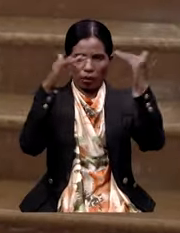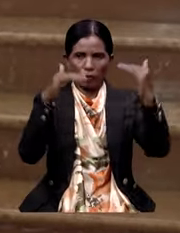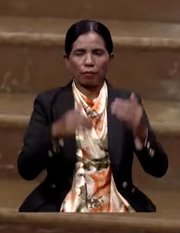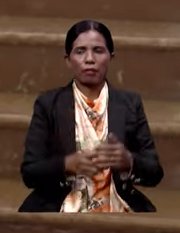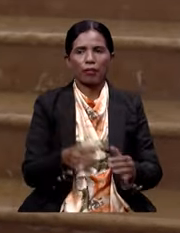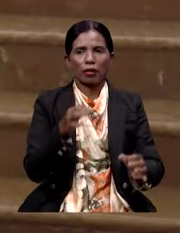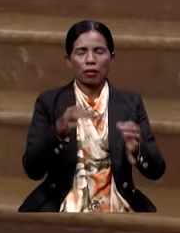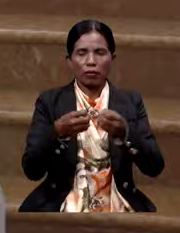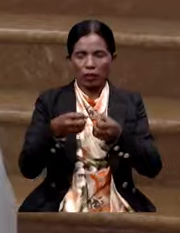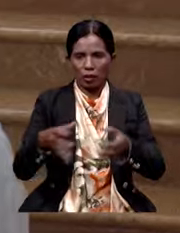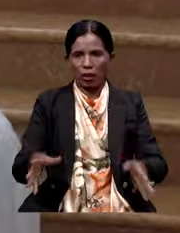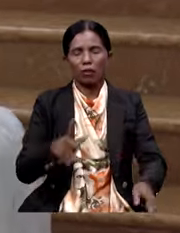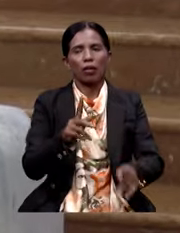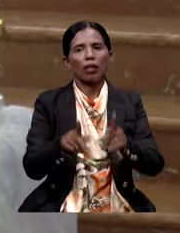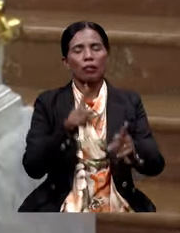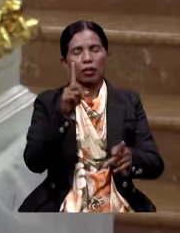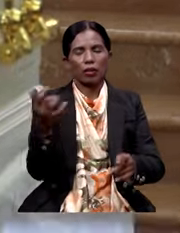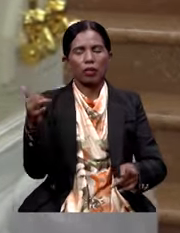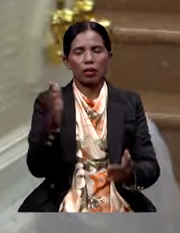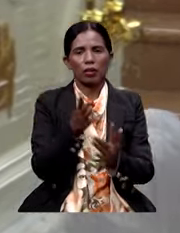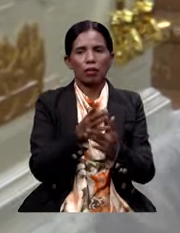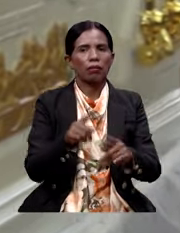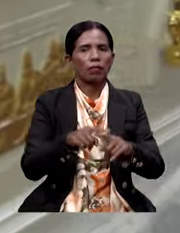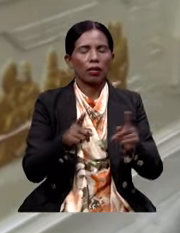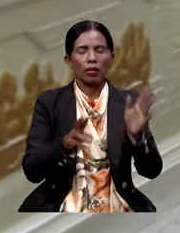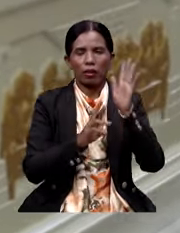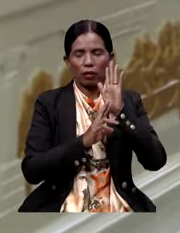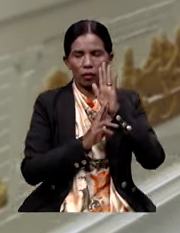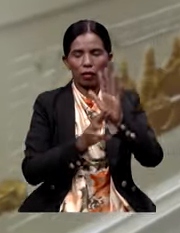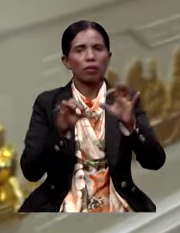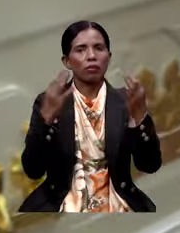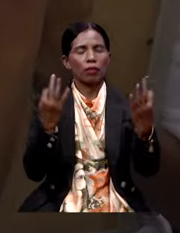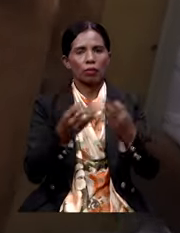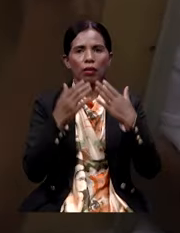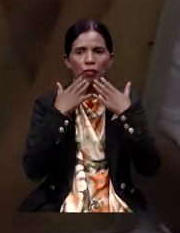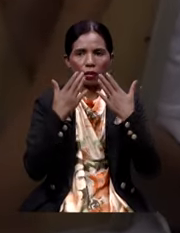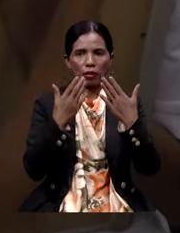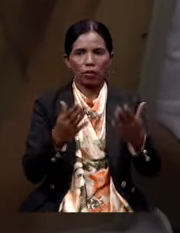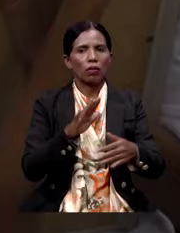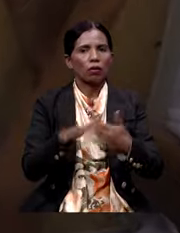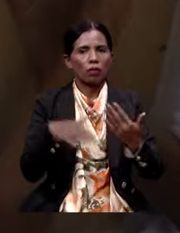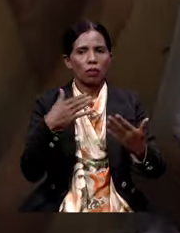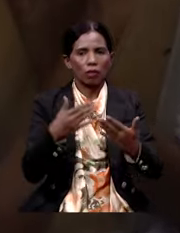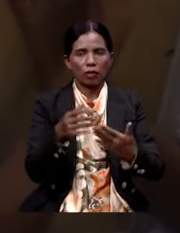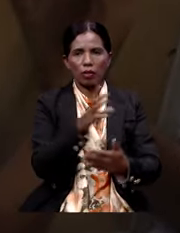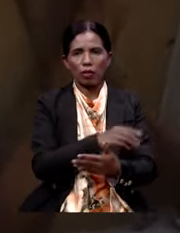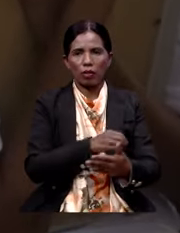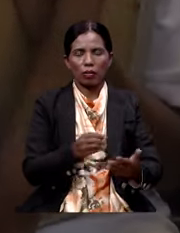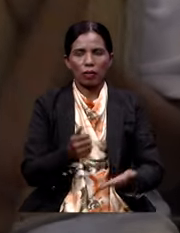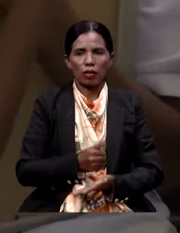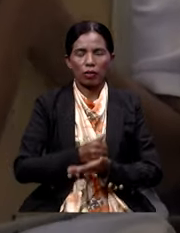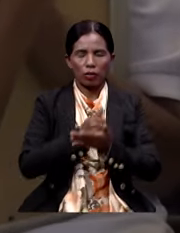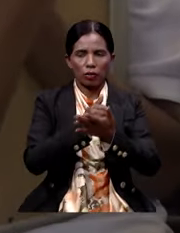Que lá com a Maria Ida e a Sirene Let, mas bem representante família agradece a parte roto, nebe durante ne, tão matam